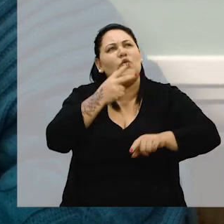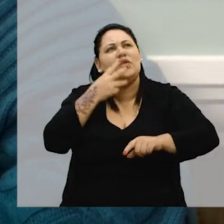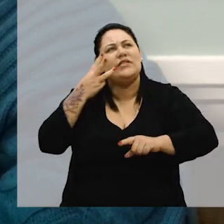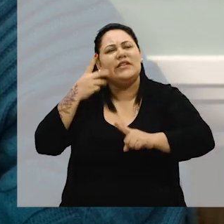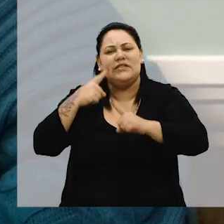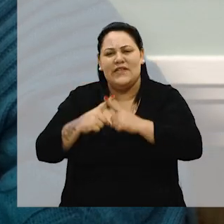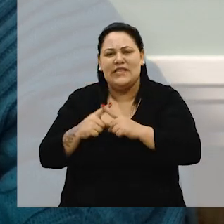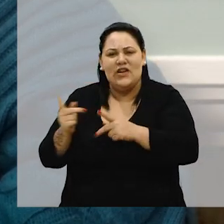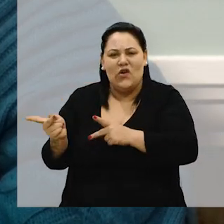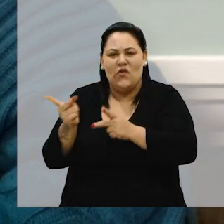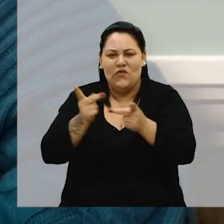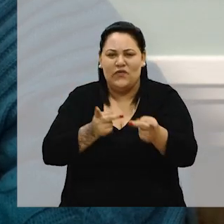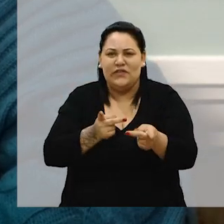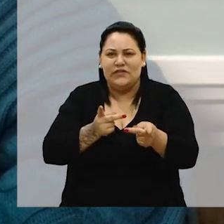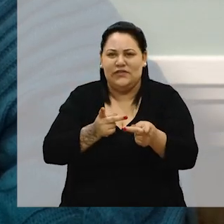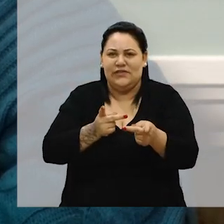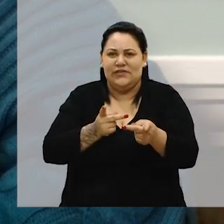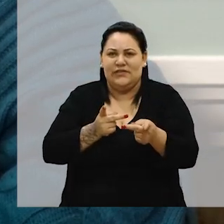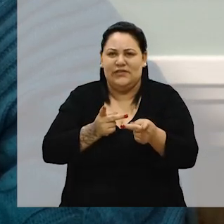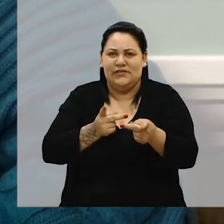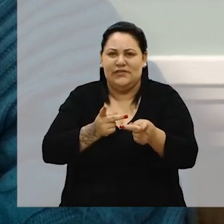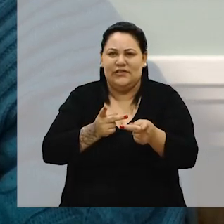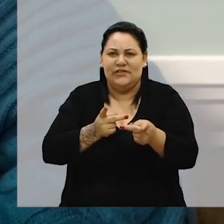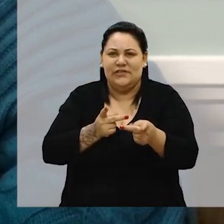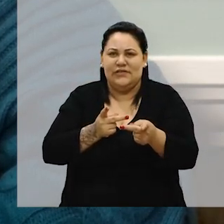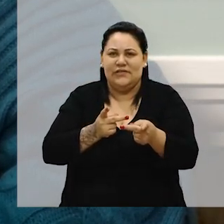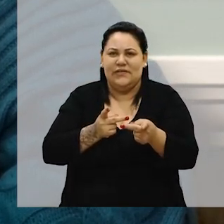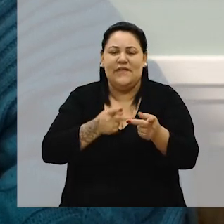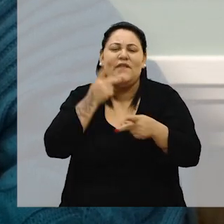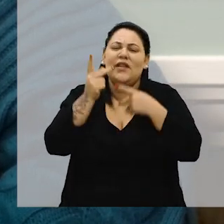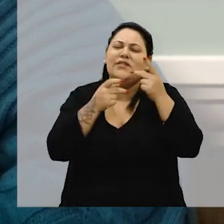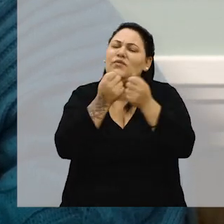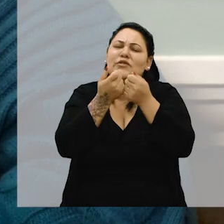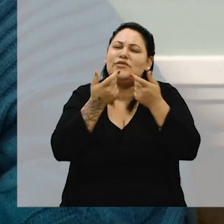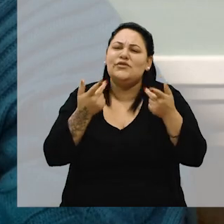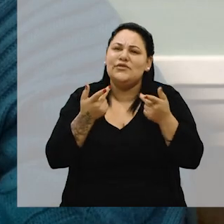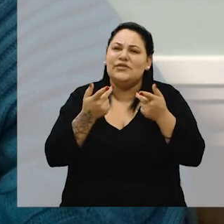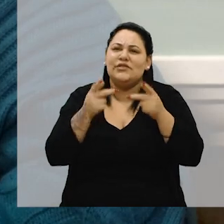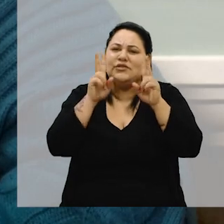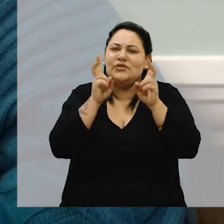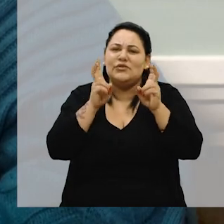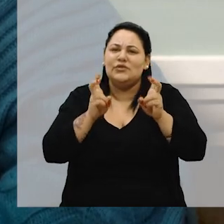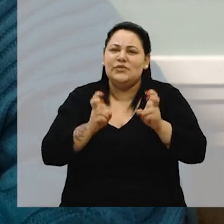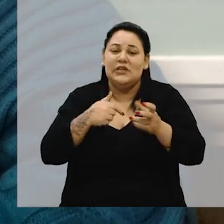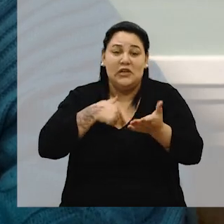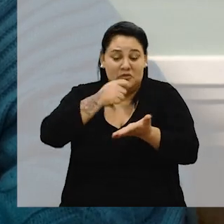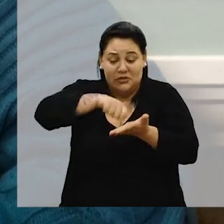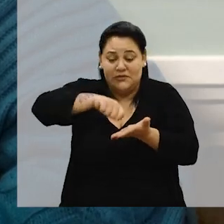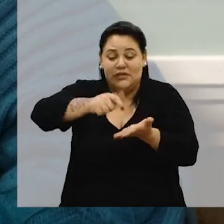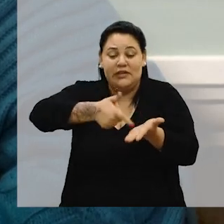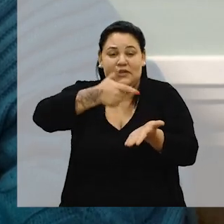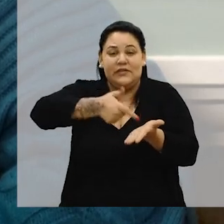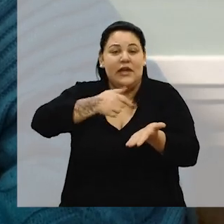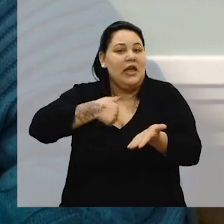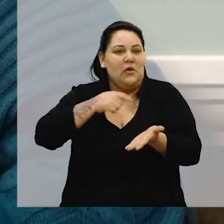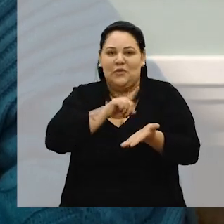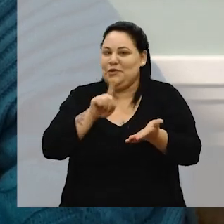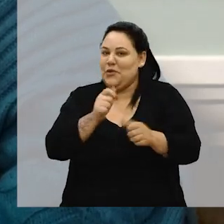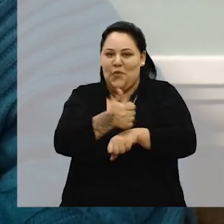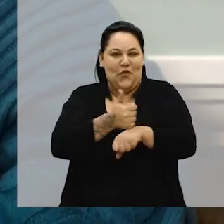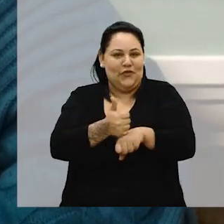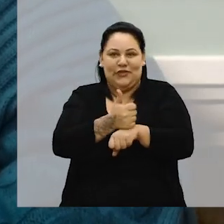ou 3 vezes, a convite do pessoal daqui, comentando alguma coisa sobre meus livrinhos. Eu escrevi alguns livros. Eu não sou um